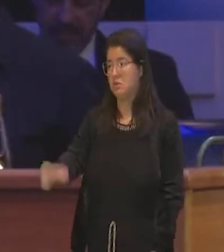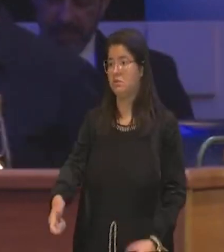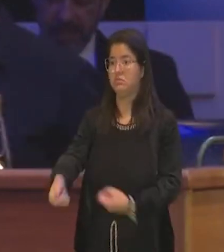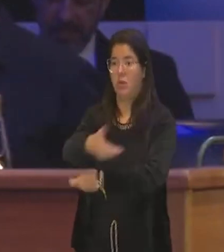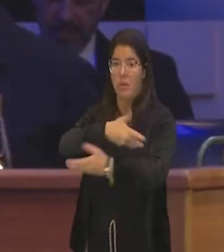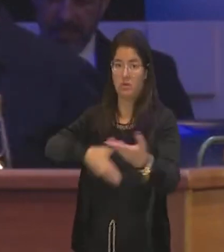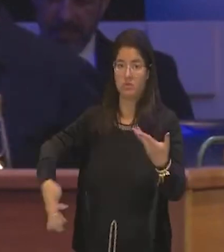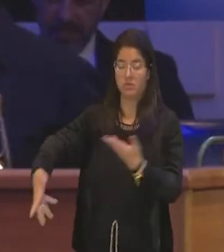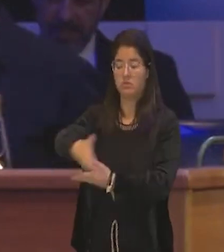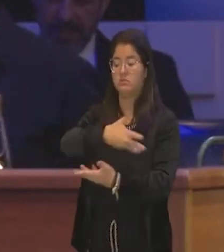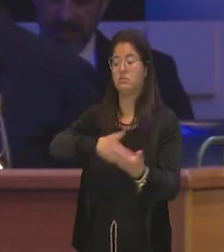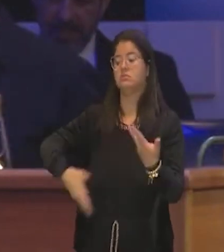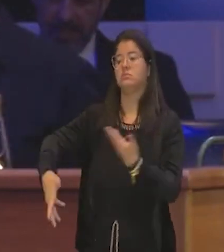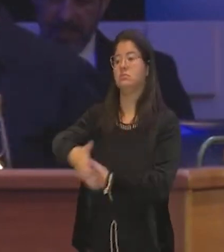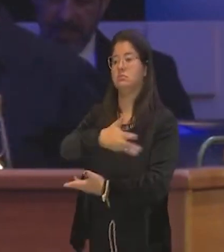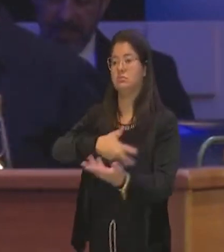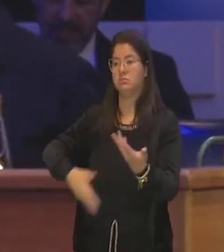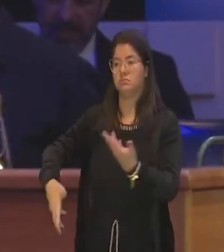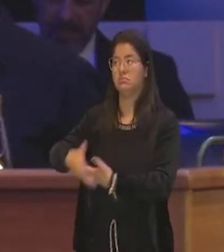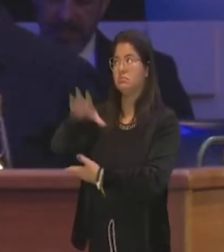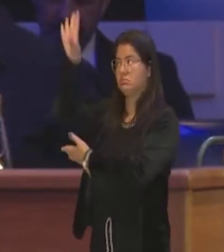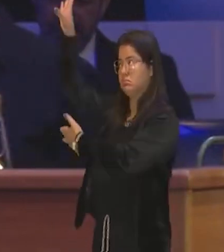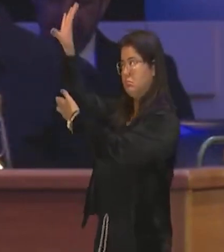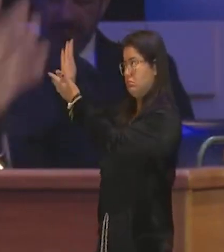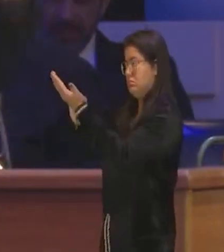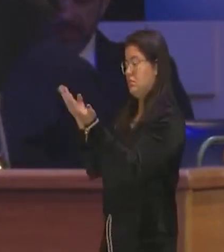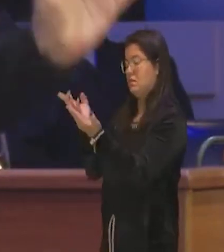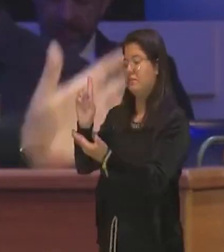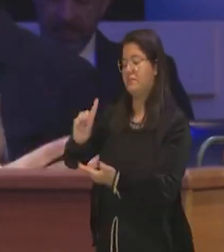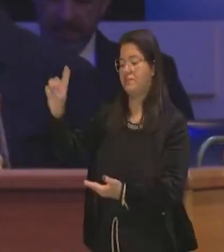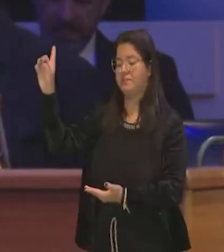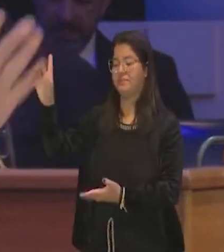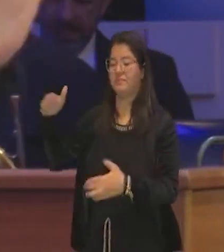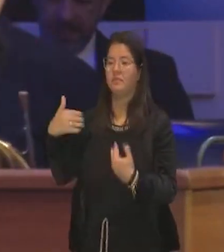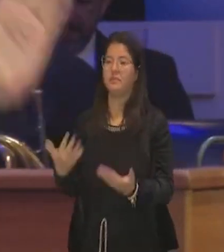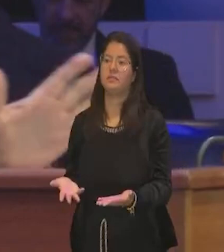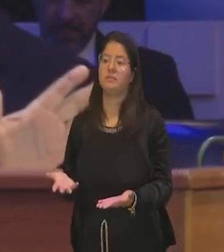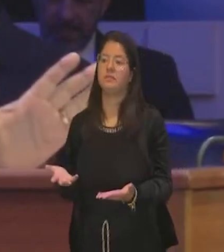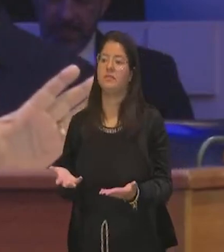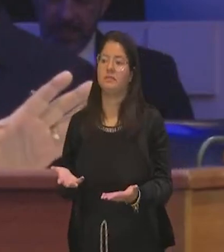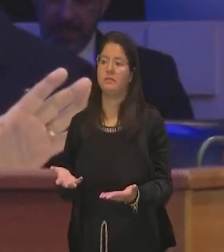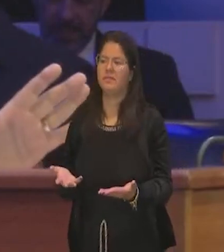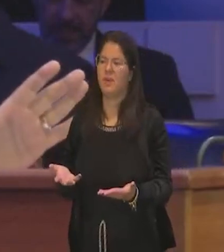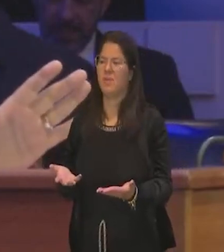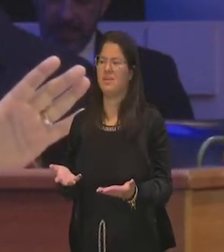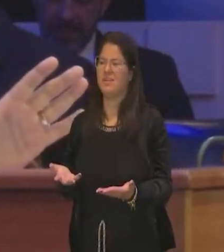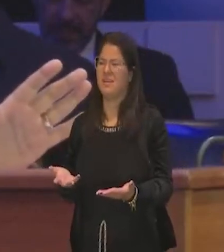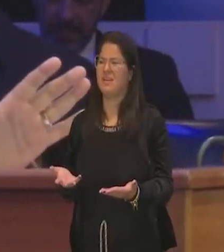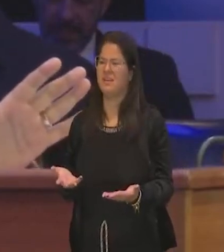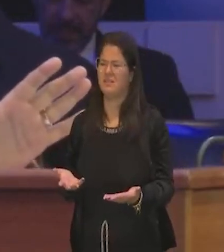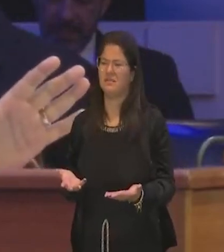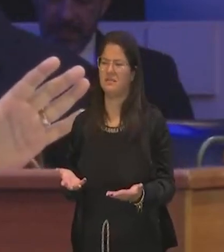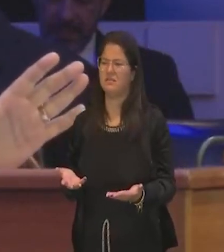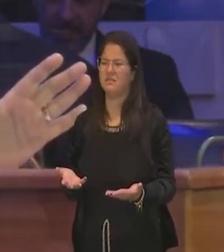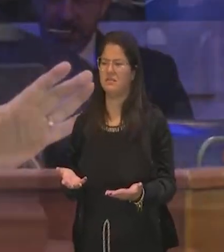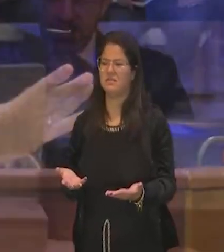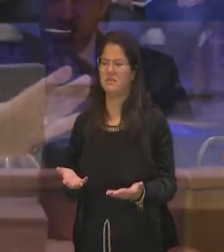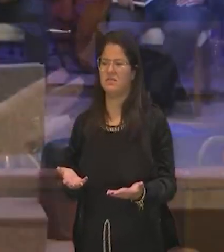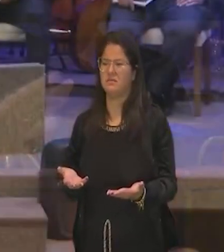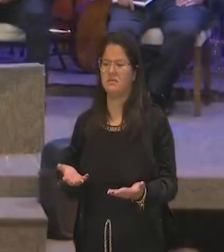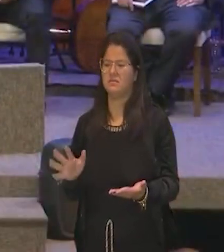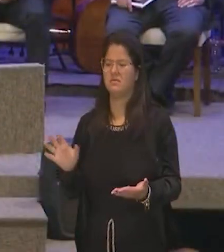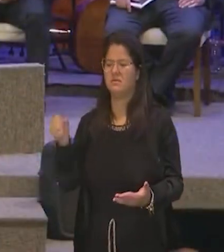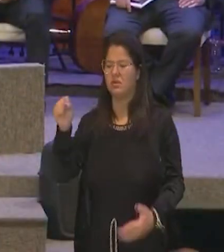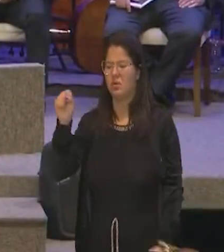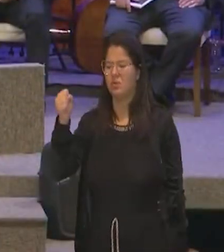compartilha a partir da palavra do Senhor. E aí vem o problema da característica de número 8. Você está acompanhando comigo